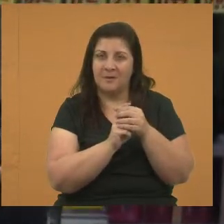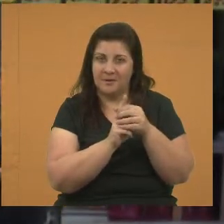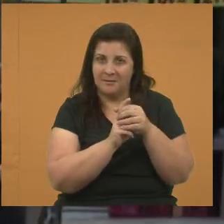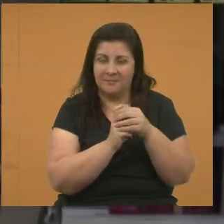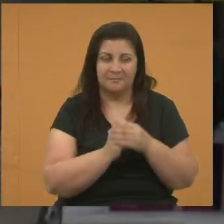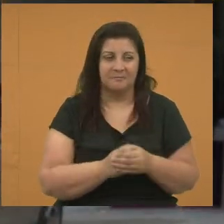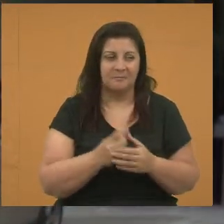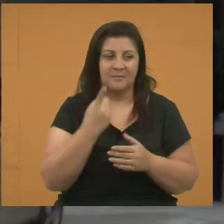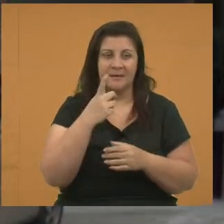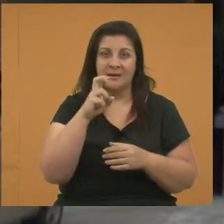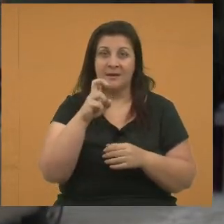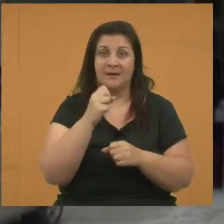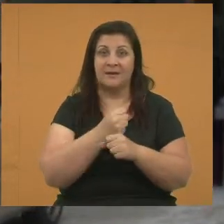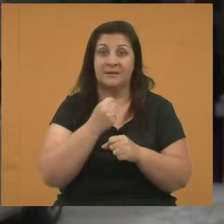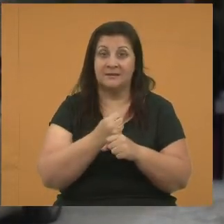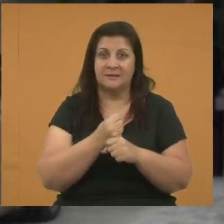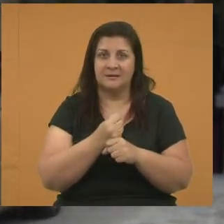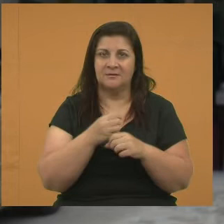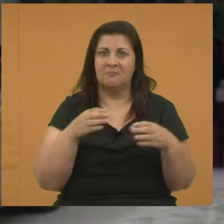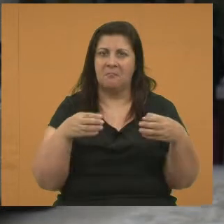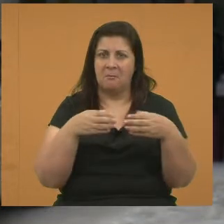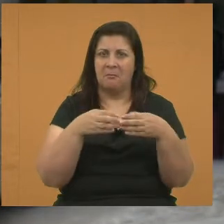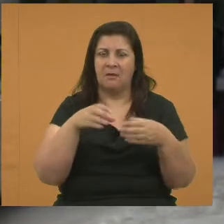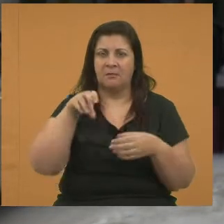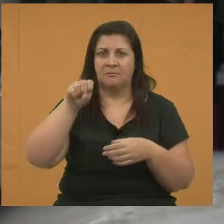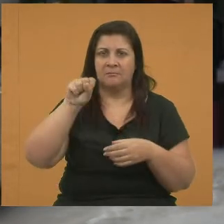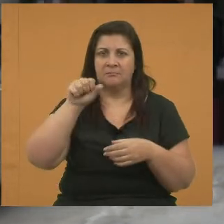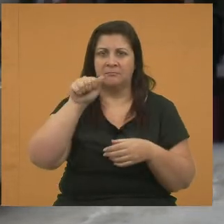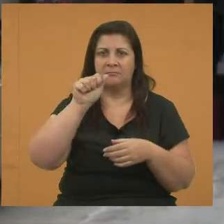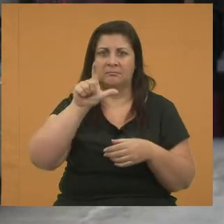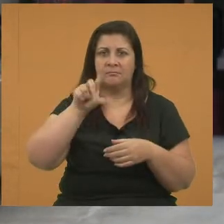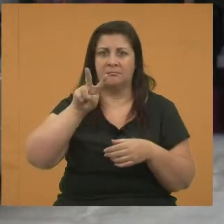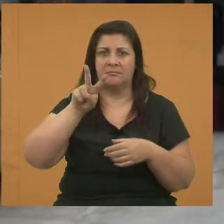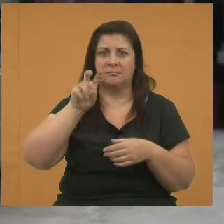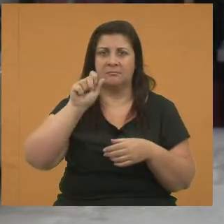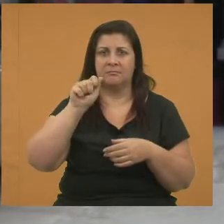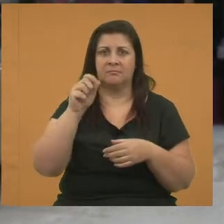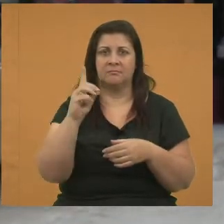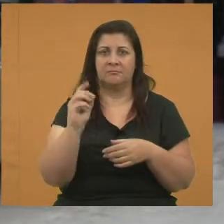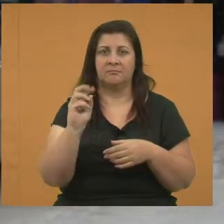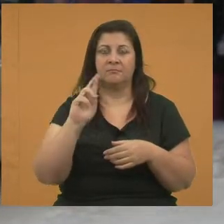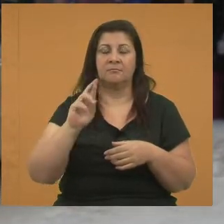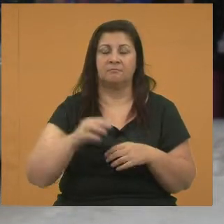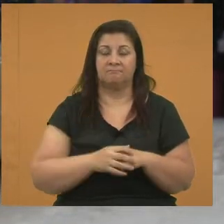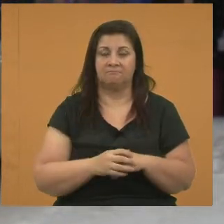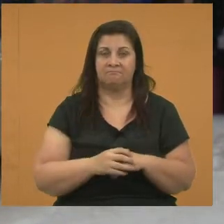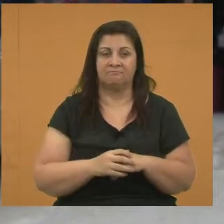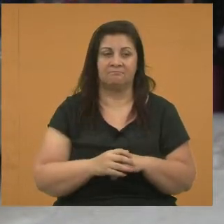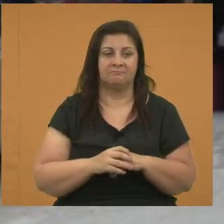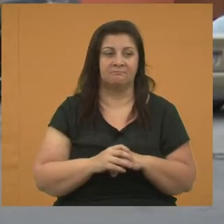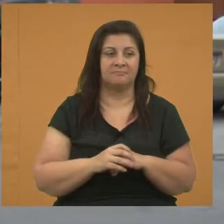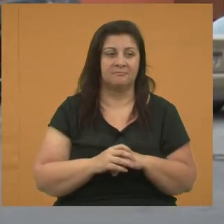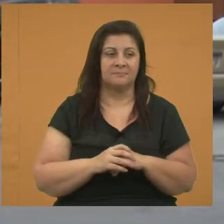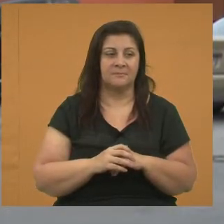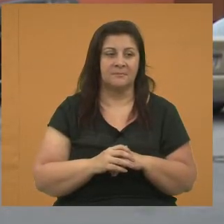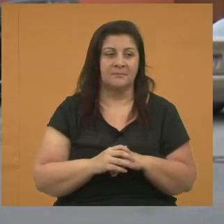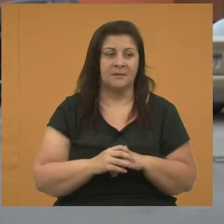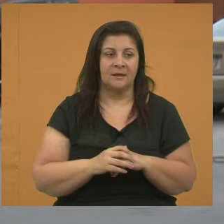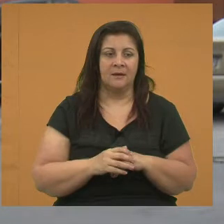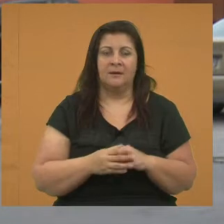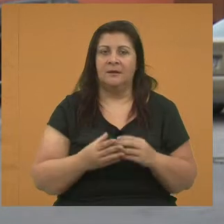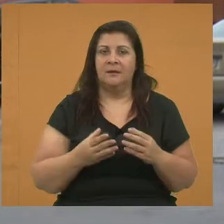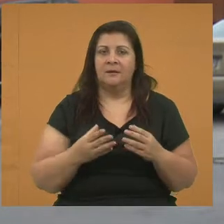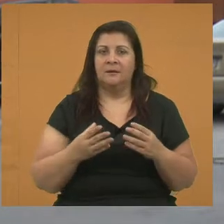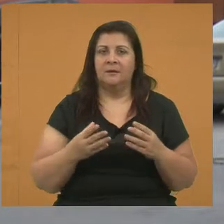cidade de Salvador, prestando um serviço de qualidade para aquela população. E mais do que isso, Márcio, ele, em